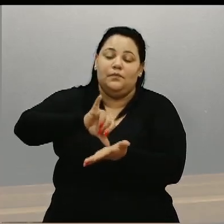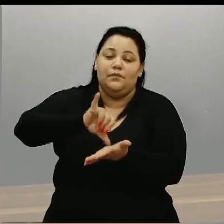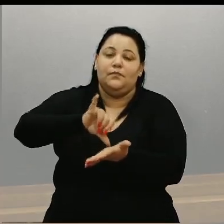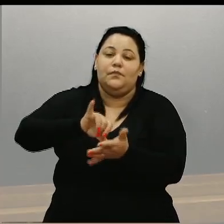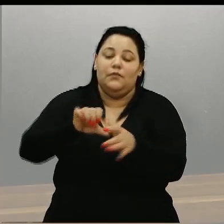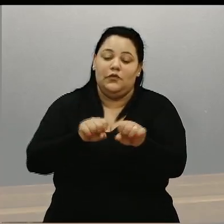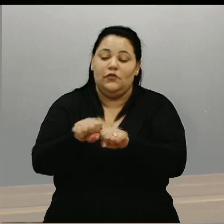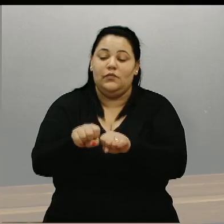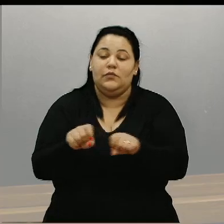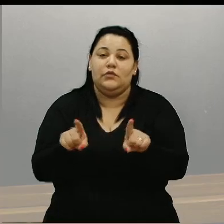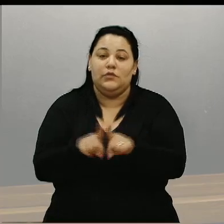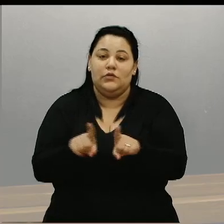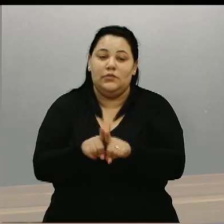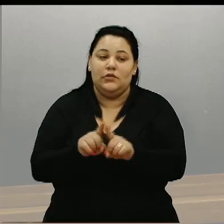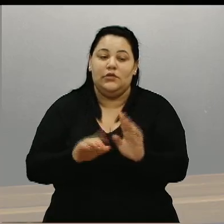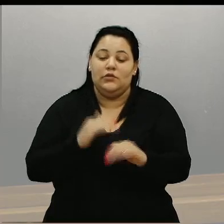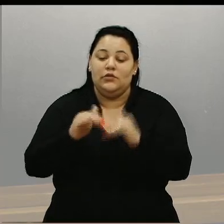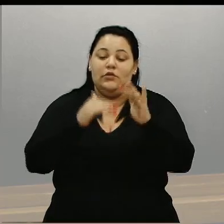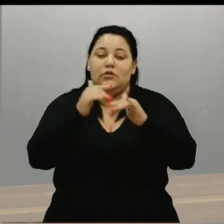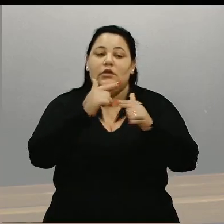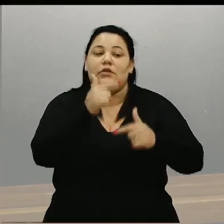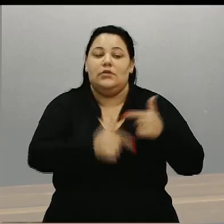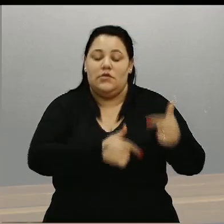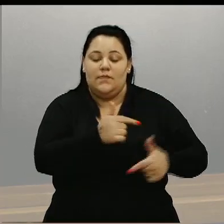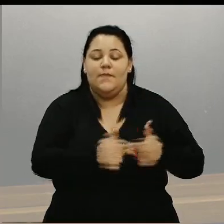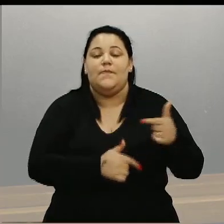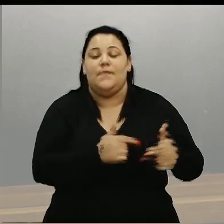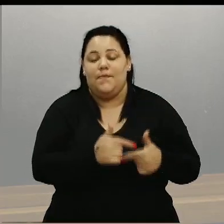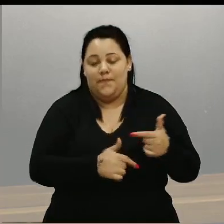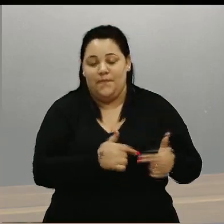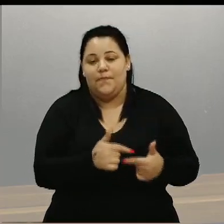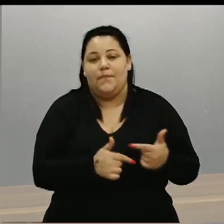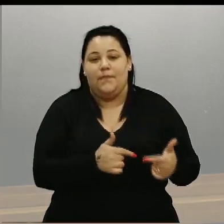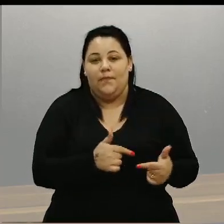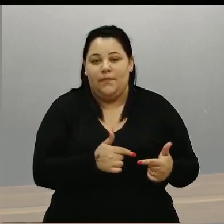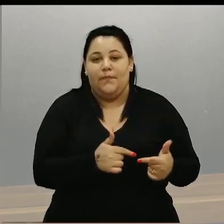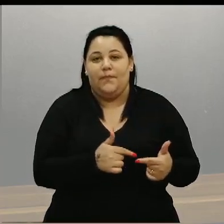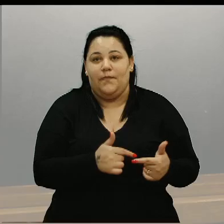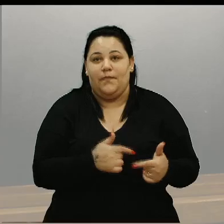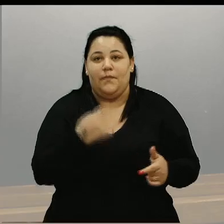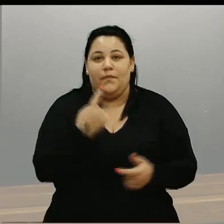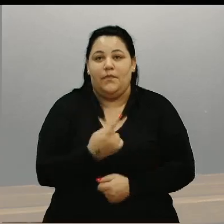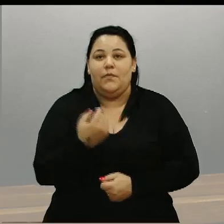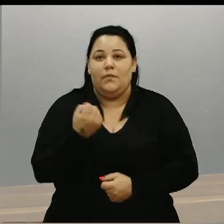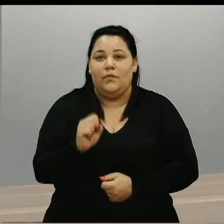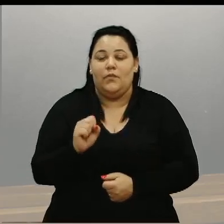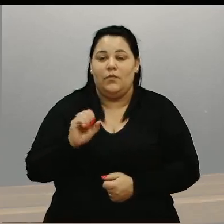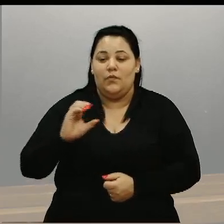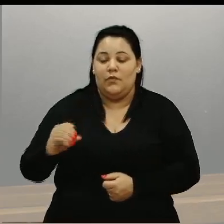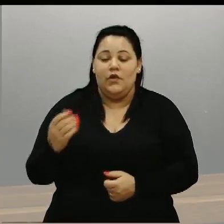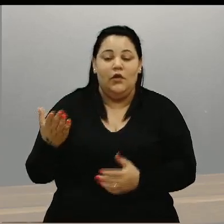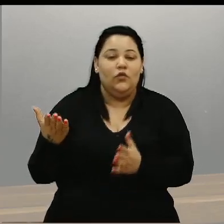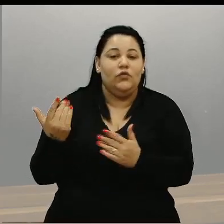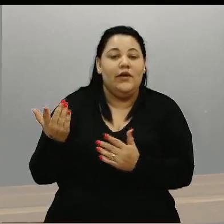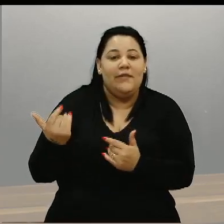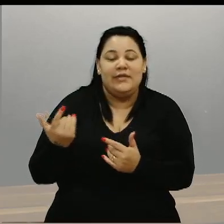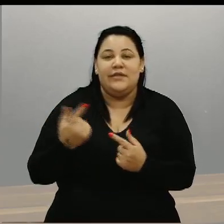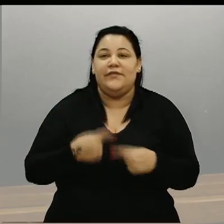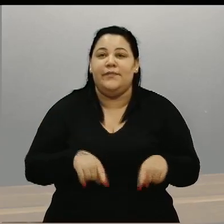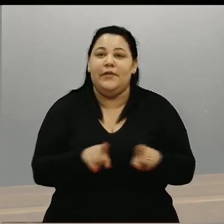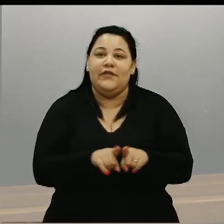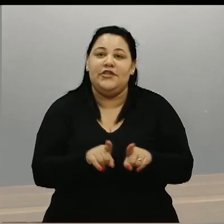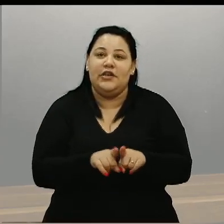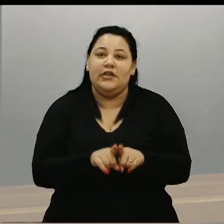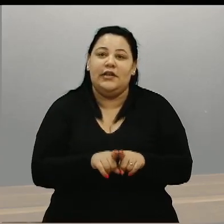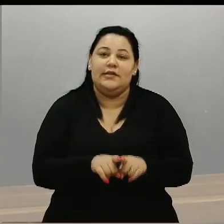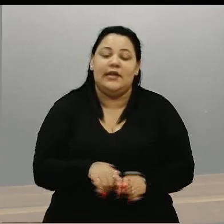desenvolve um trabalho atualmente com cerca de 180 jovens ent 14 e 17